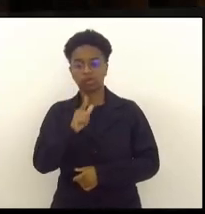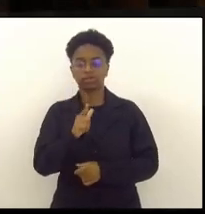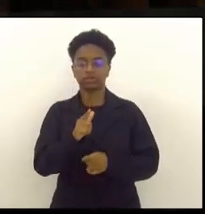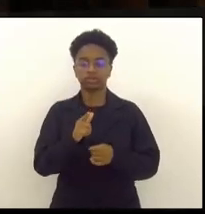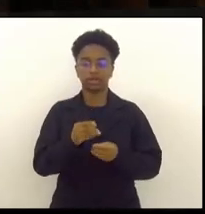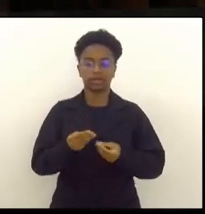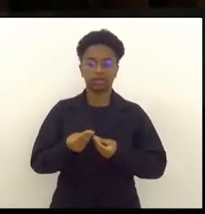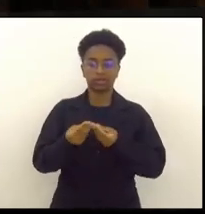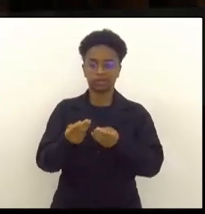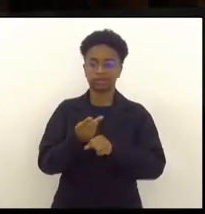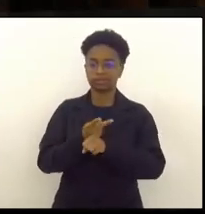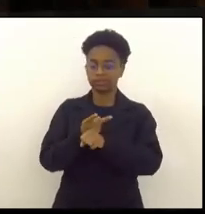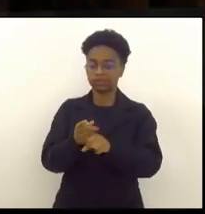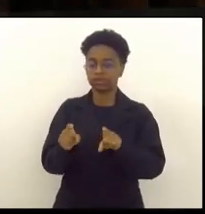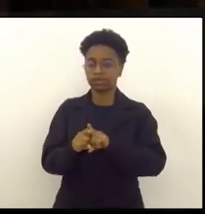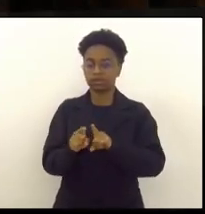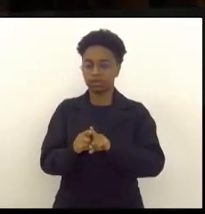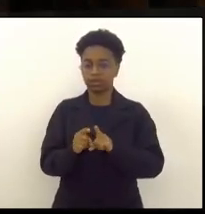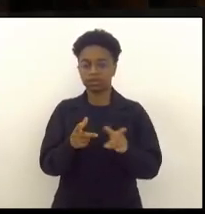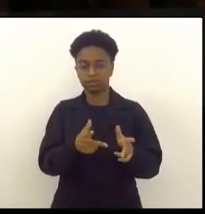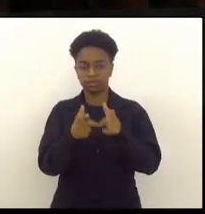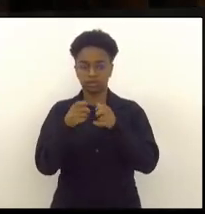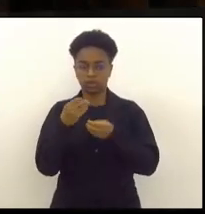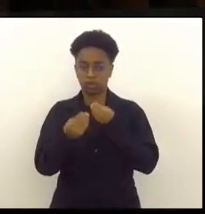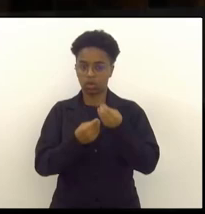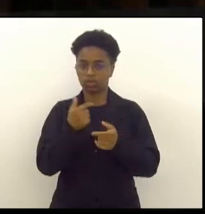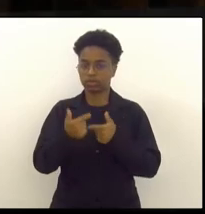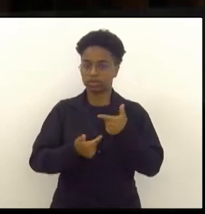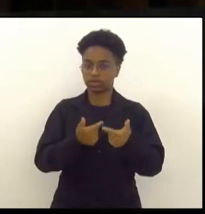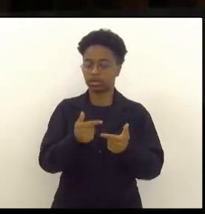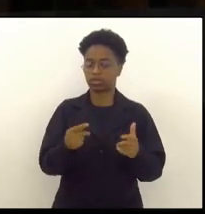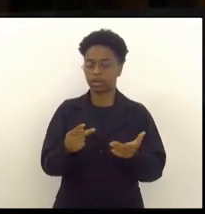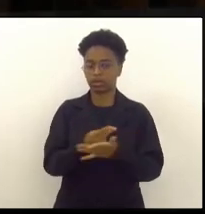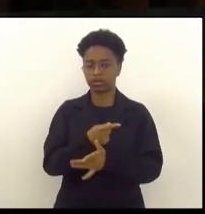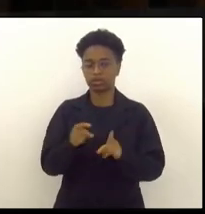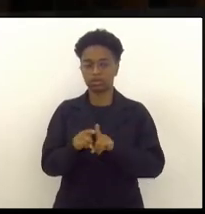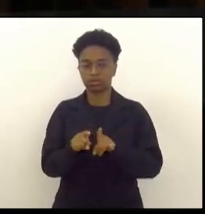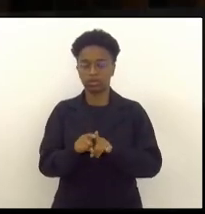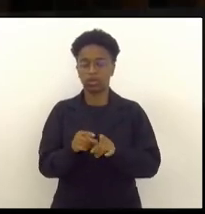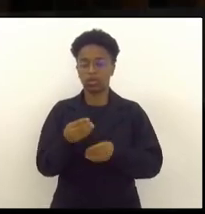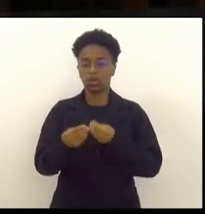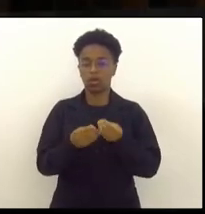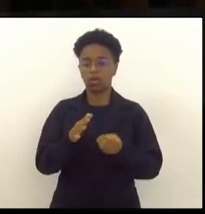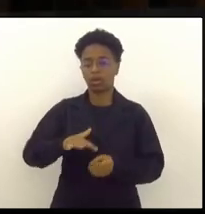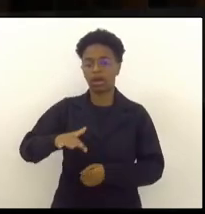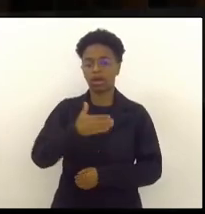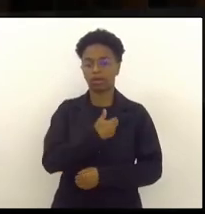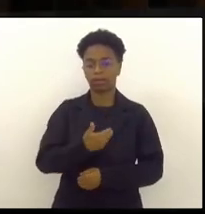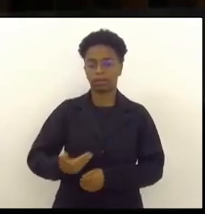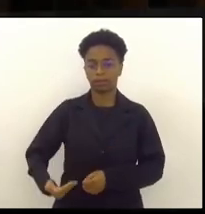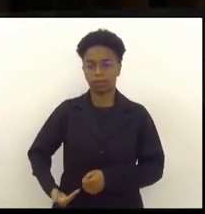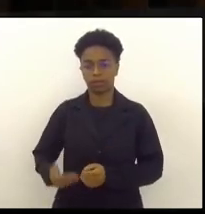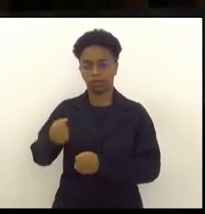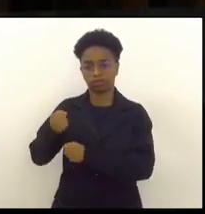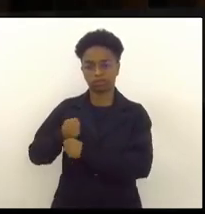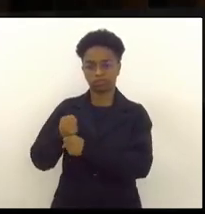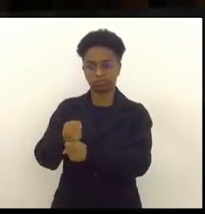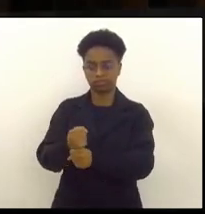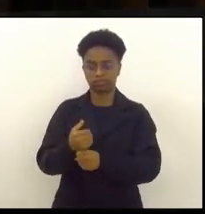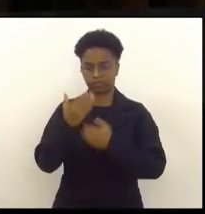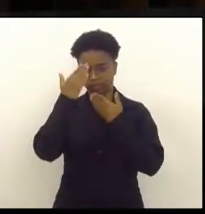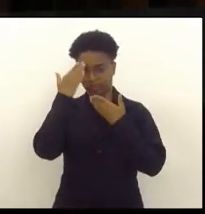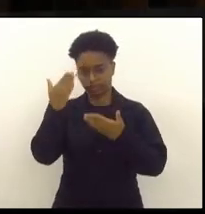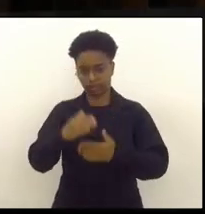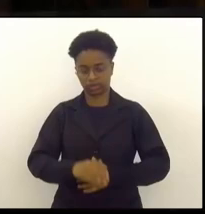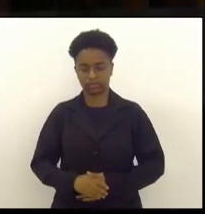prestígio, a notabilidade dos serviços prestados em benefício da causa pública ao longo desses anos todos. Obrigada.